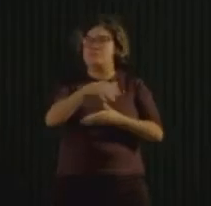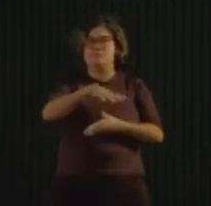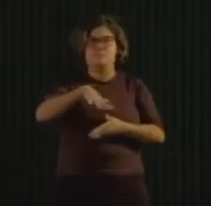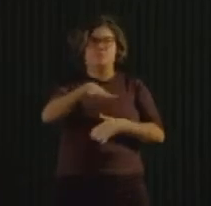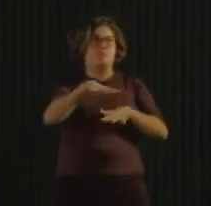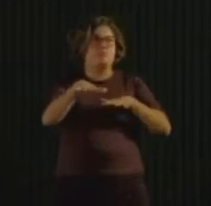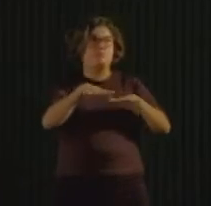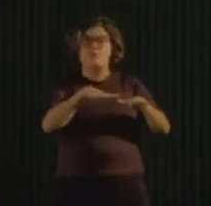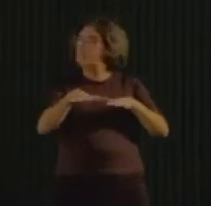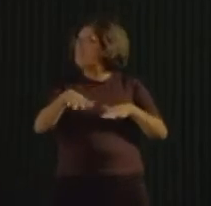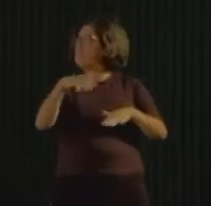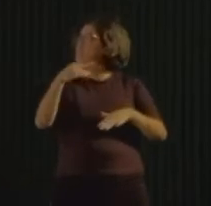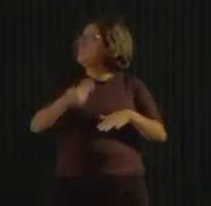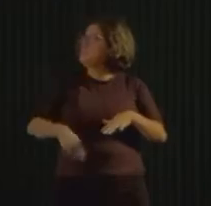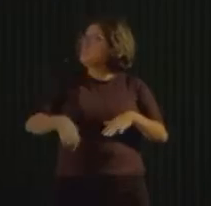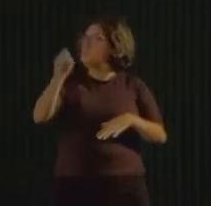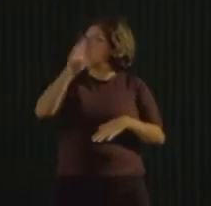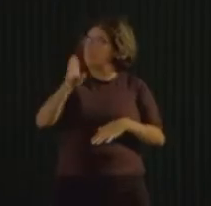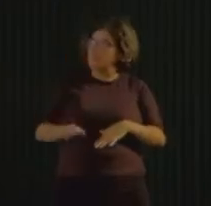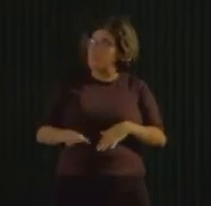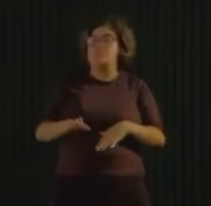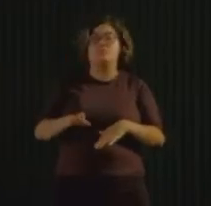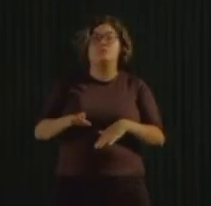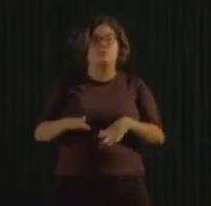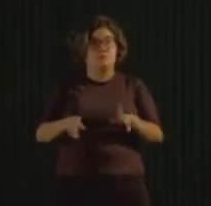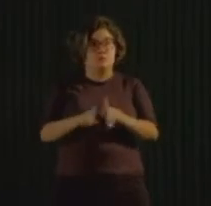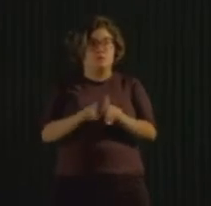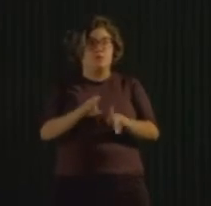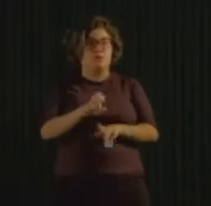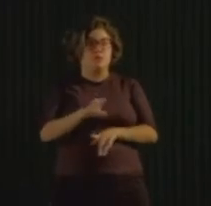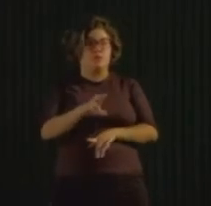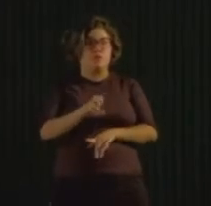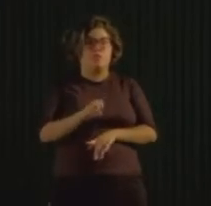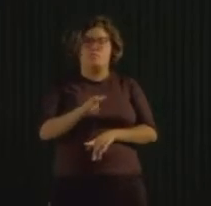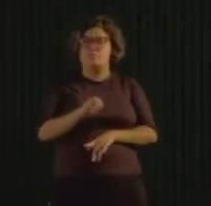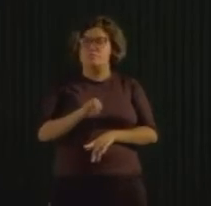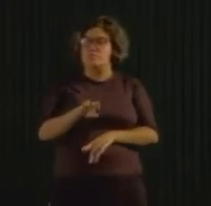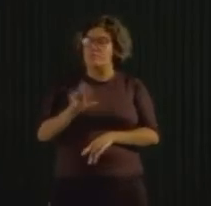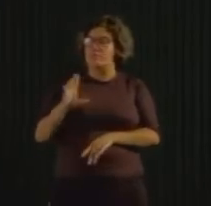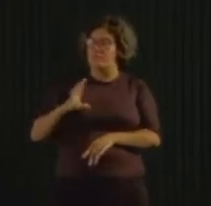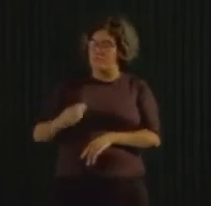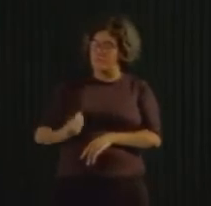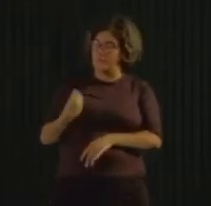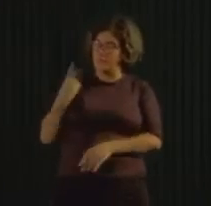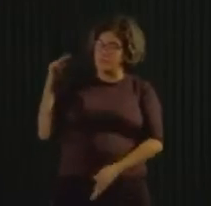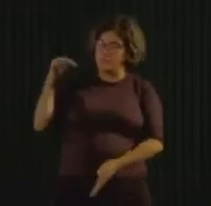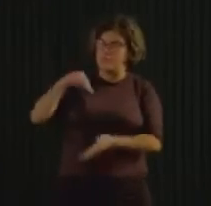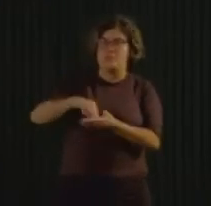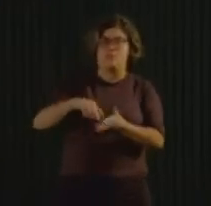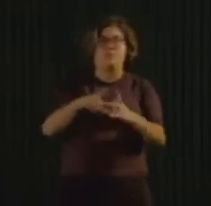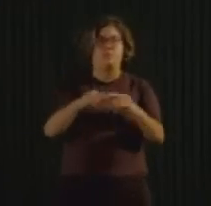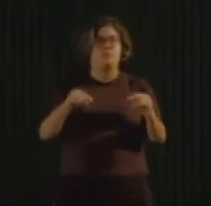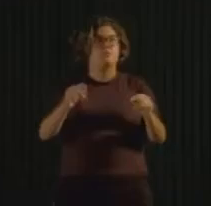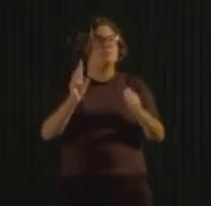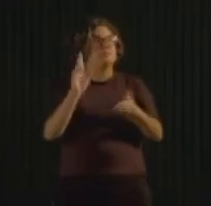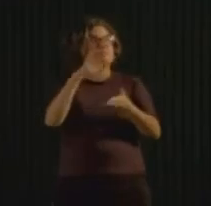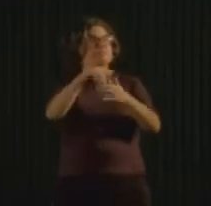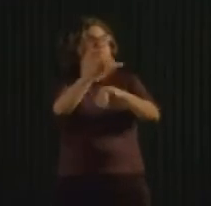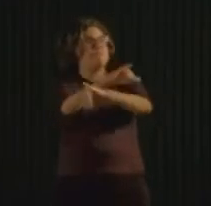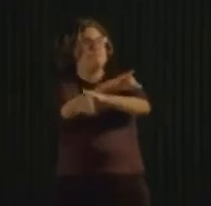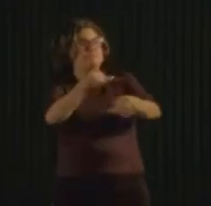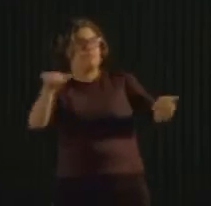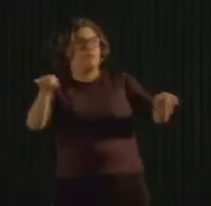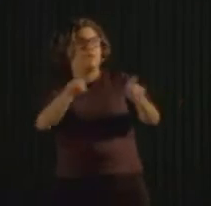favor da causa e do movimento ambientalista brasileiro, e por vezes a Ecosurf esteve aqui na capital federal, trazendo a